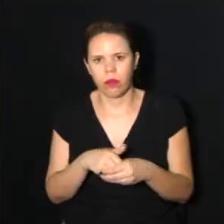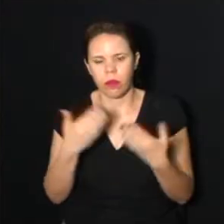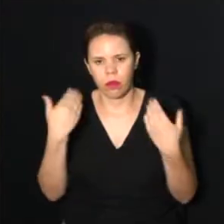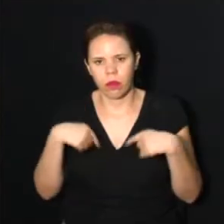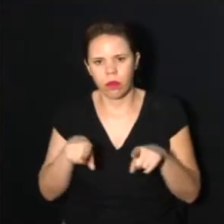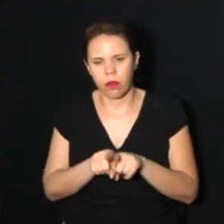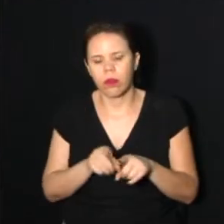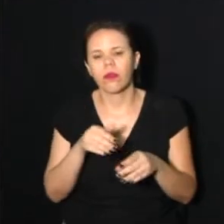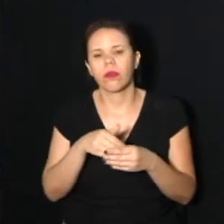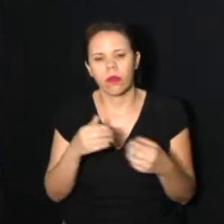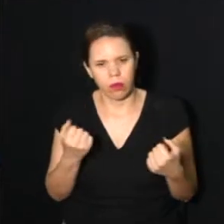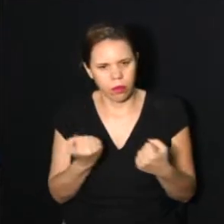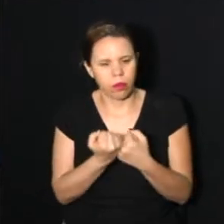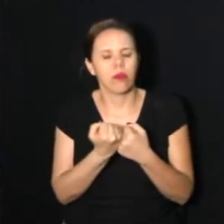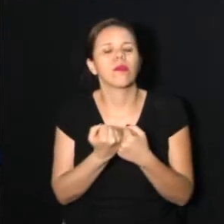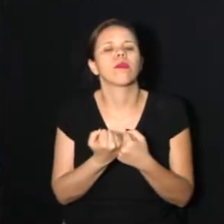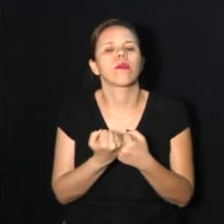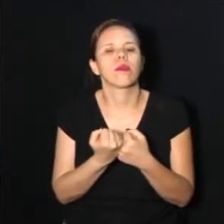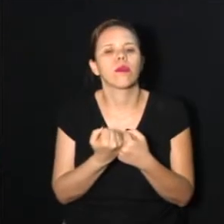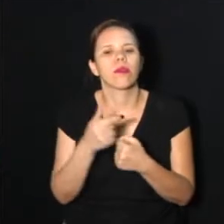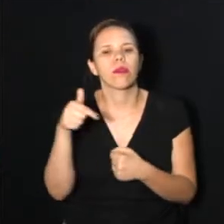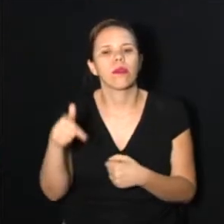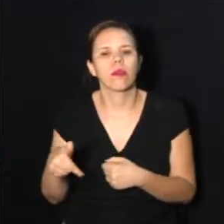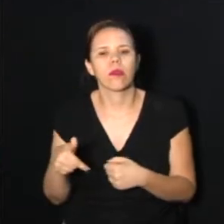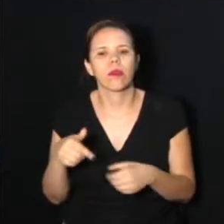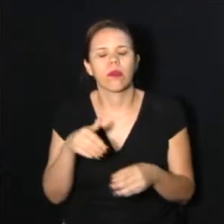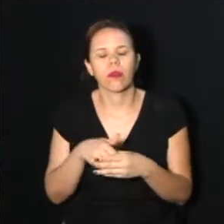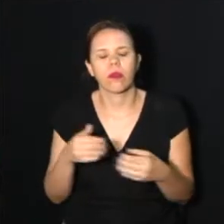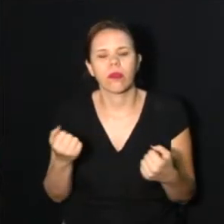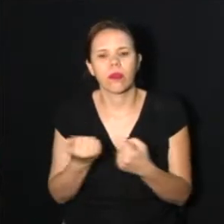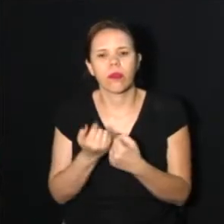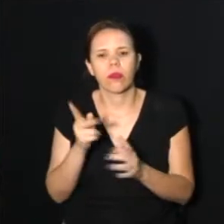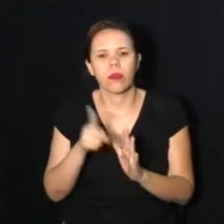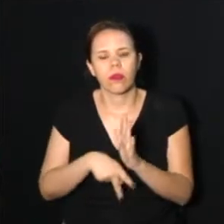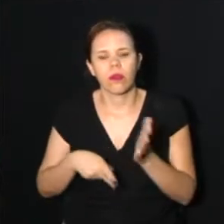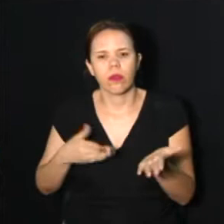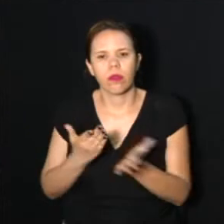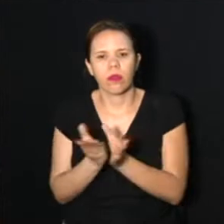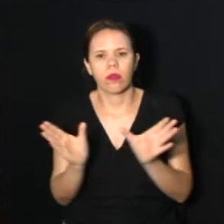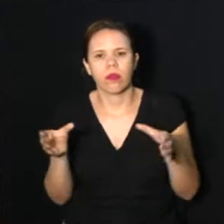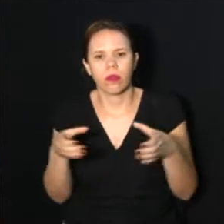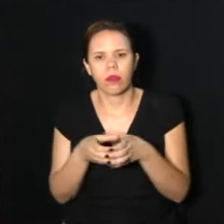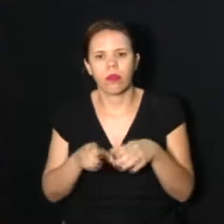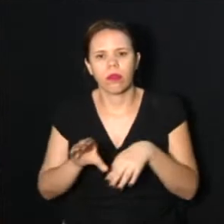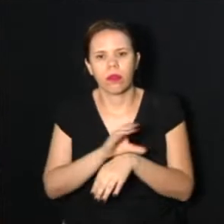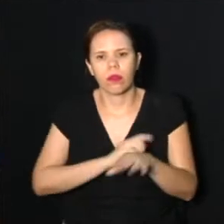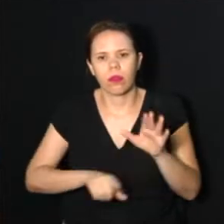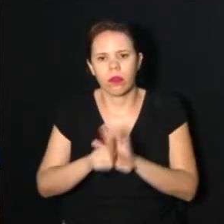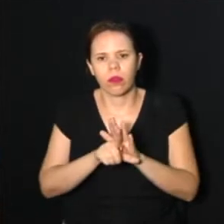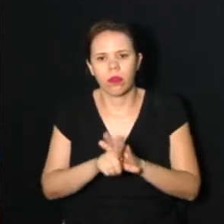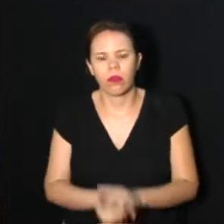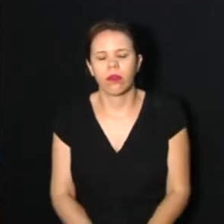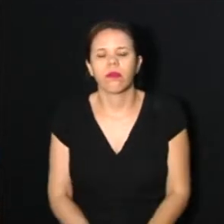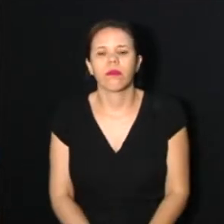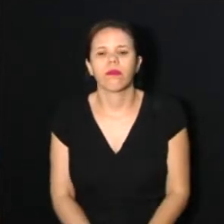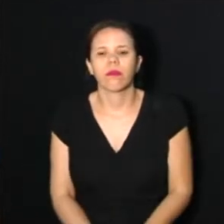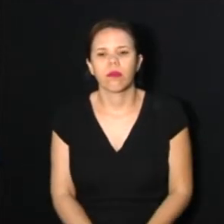comissão, também voto favorável. Com 7 votos favoráveis, o projeto está aprovado pela Comissão de Constituição e Legalidade.